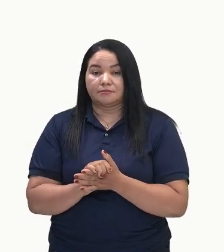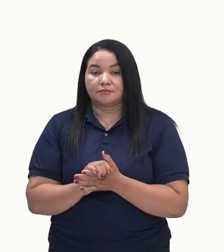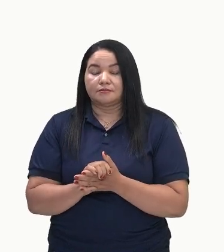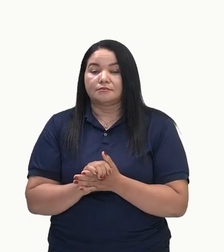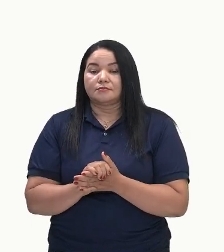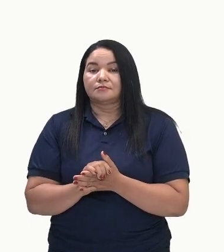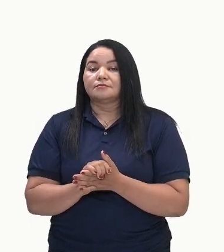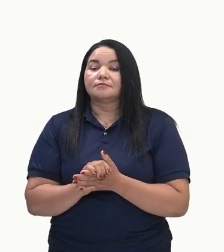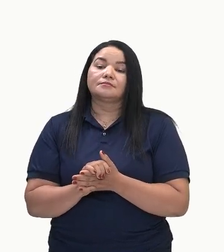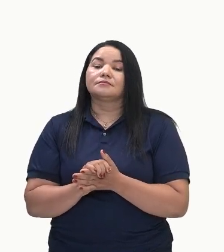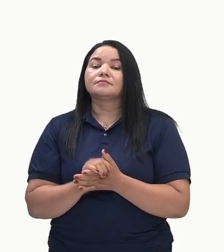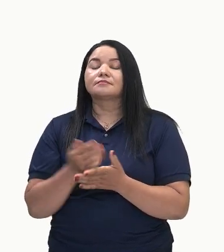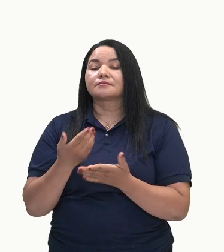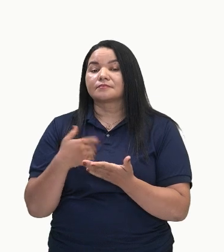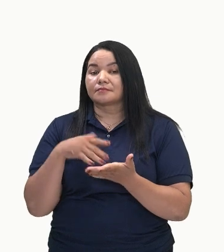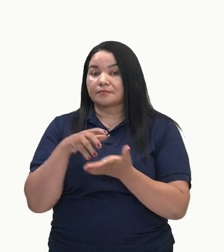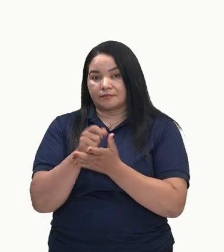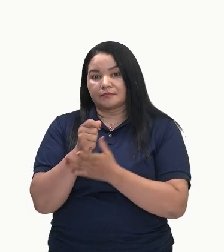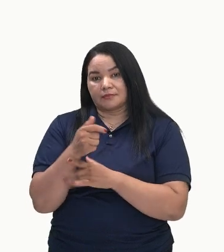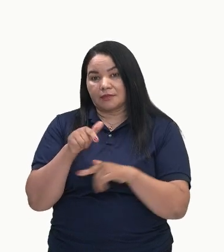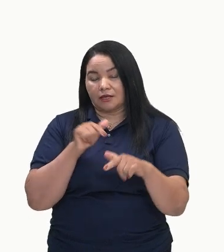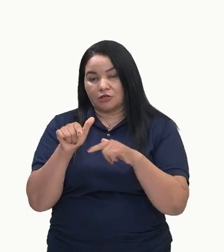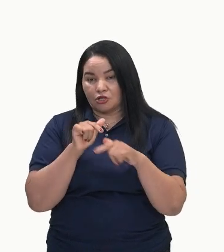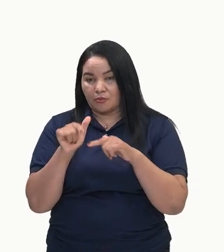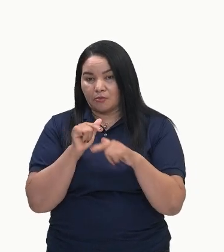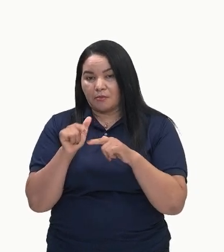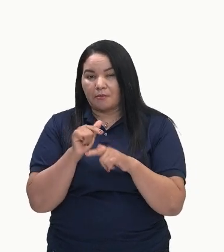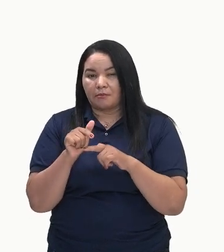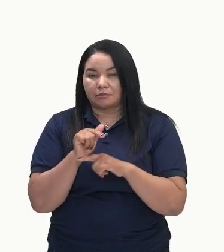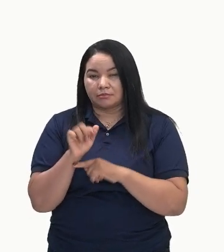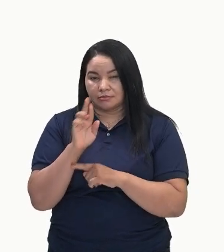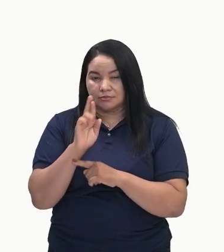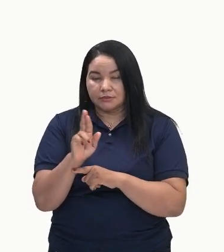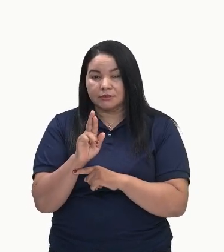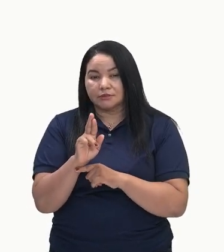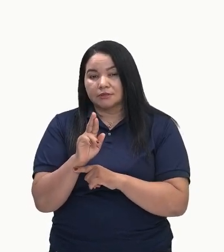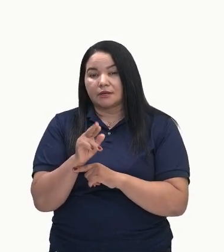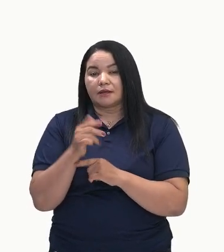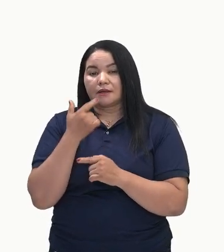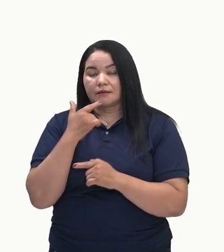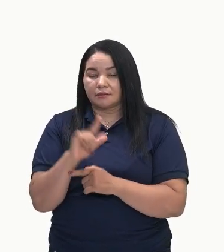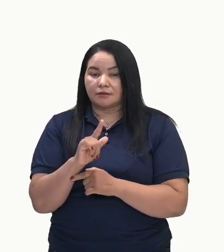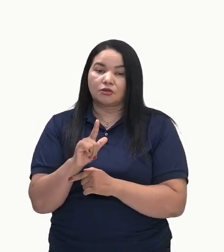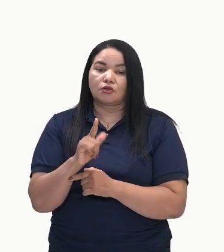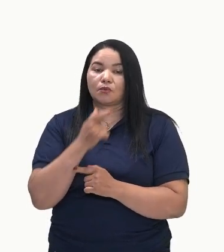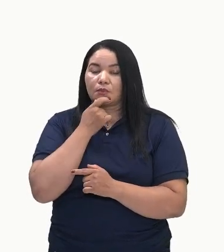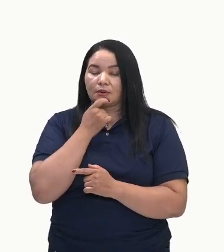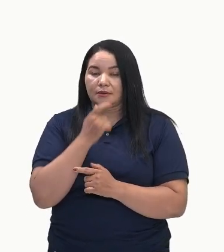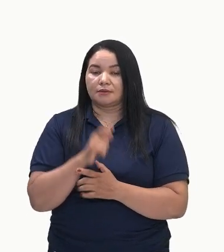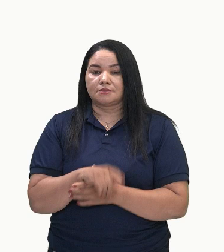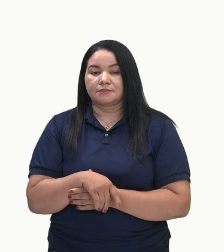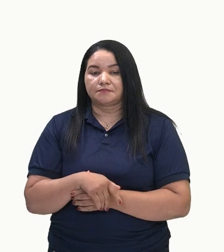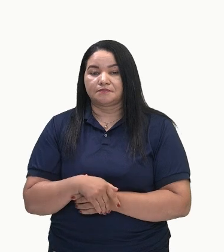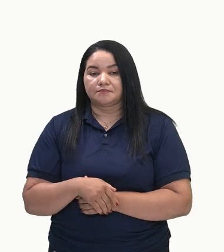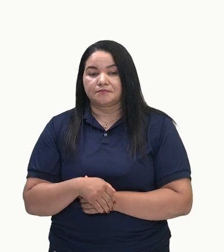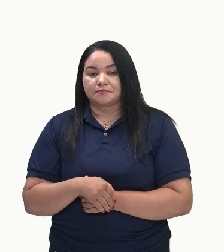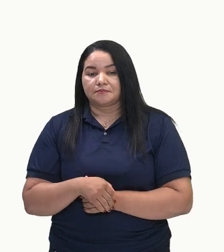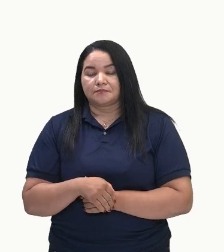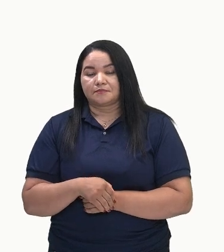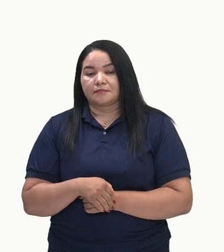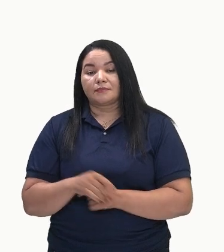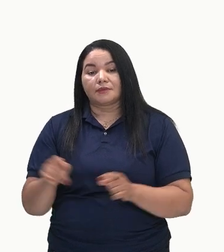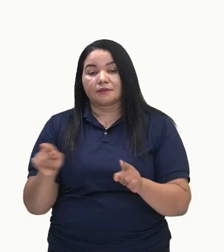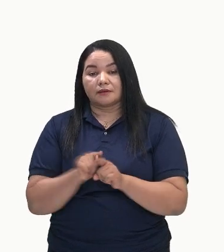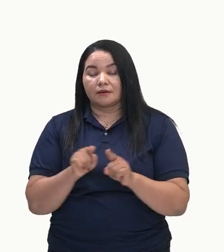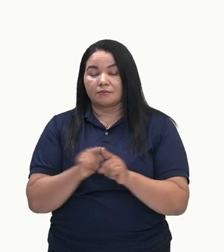como tutora de língua, ok? De linguagem, enfim, da língua inglesa, né? Que é o caso aqui. Também